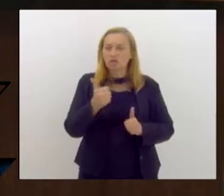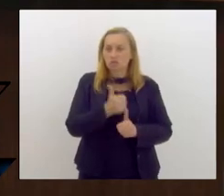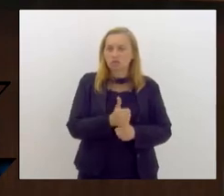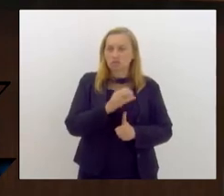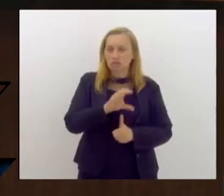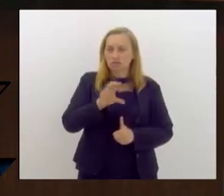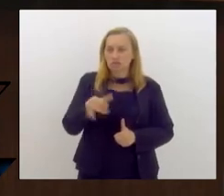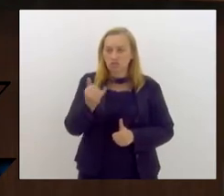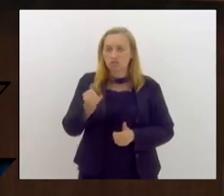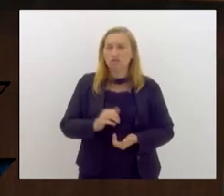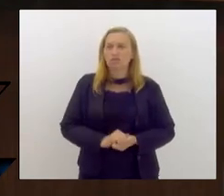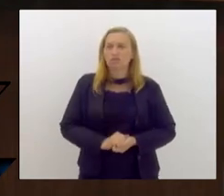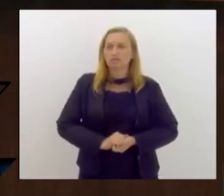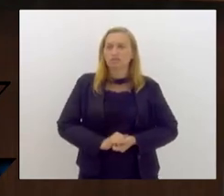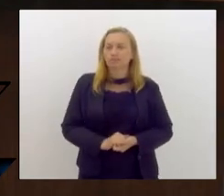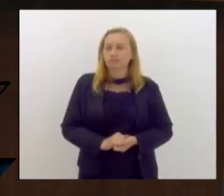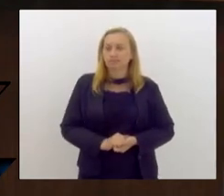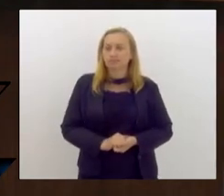CCJ.